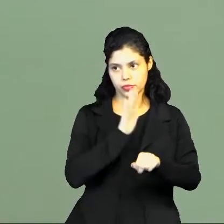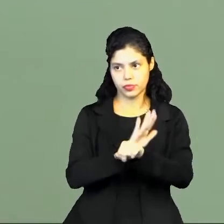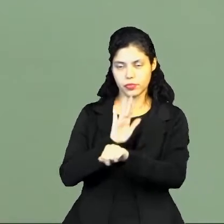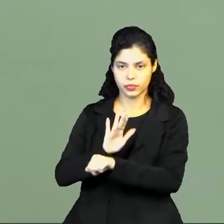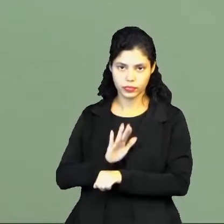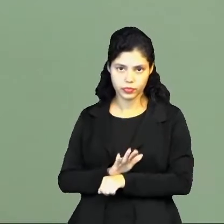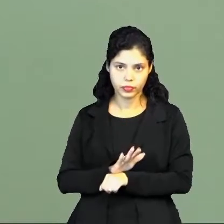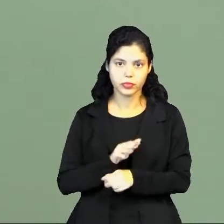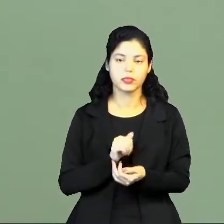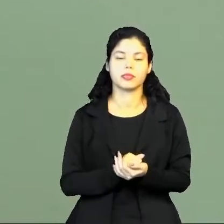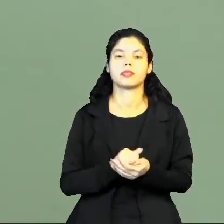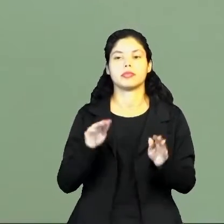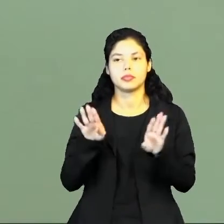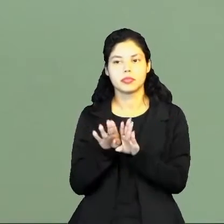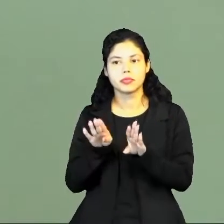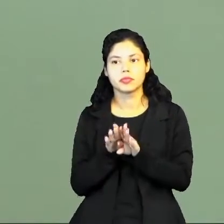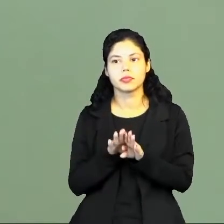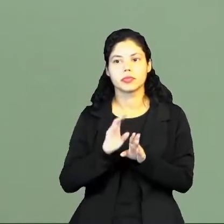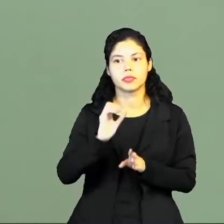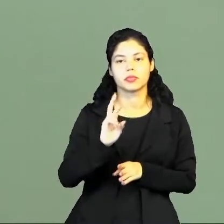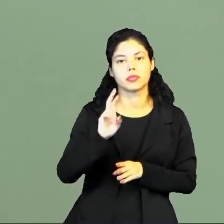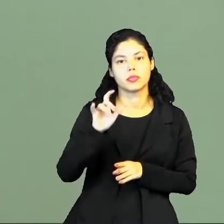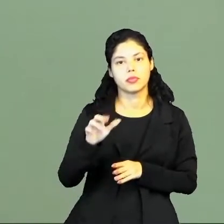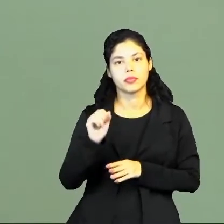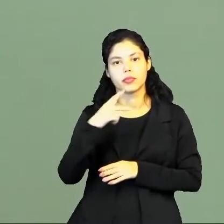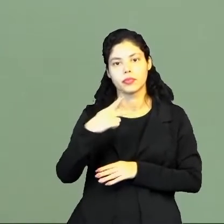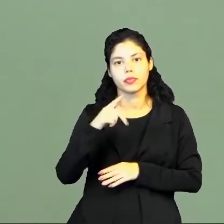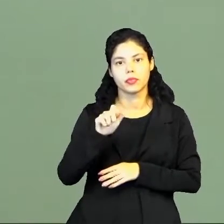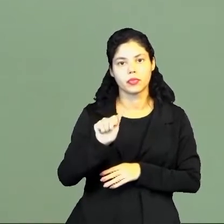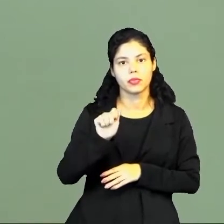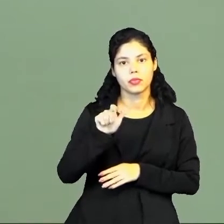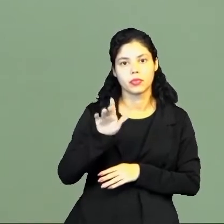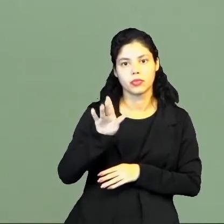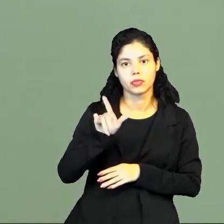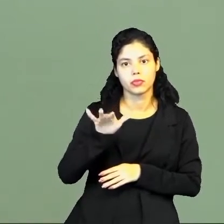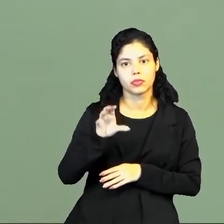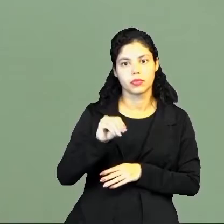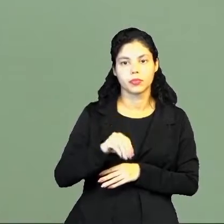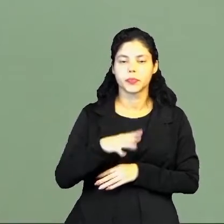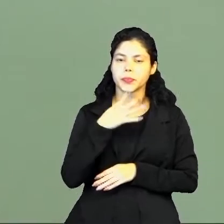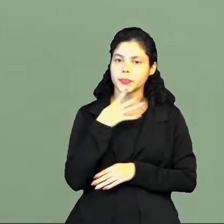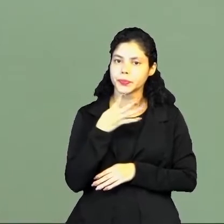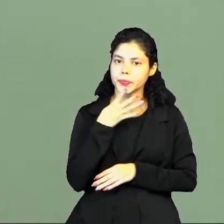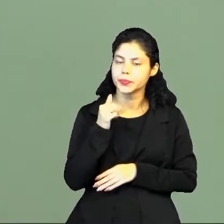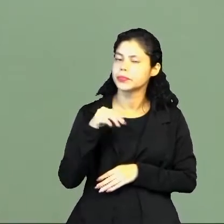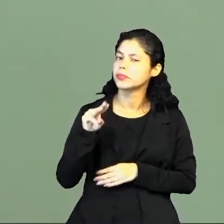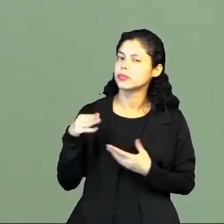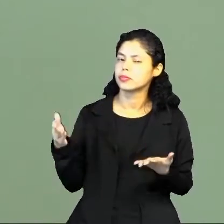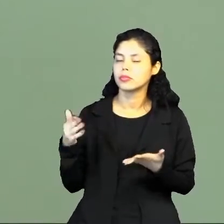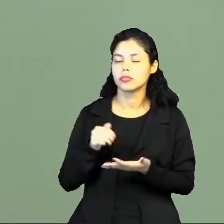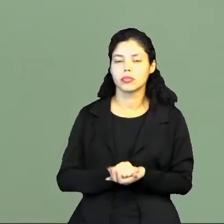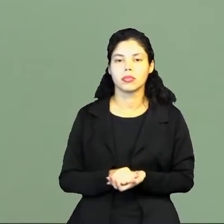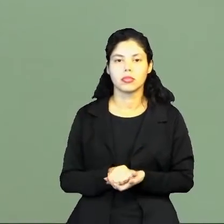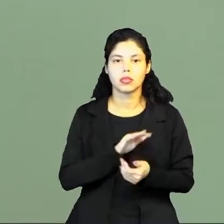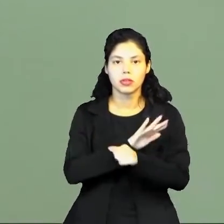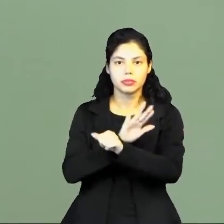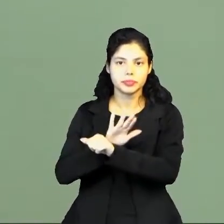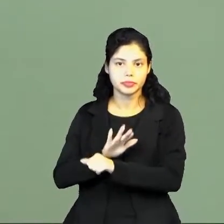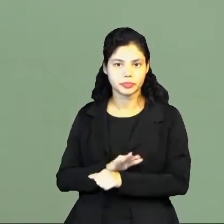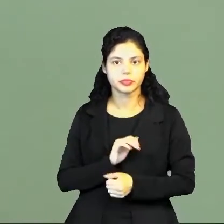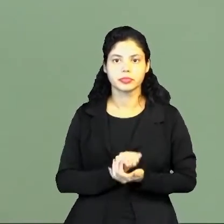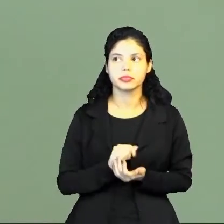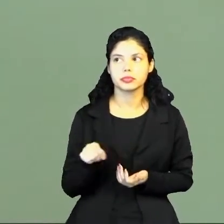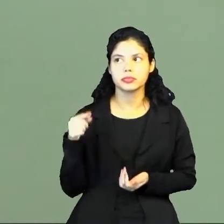contribuição, e um pouco das obras de Pablo Neruda, Então, vamos conhecer quem é esse autor, que deu tanta contribuição